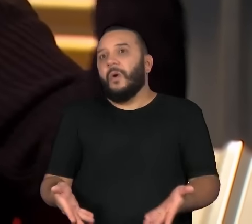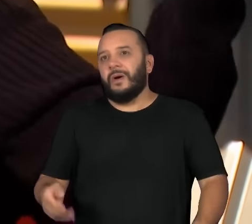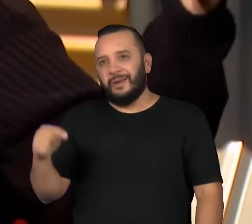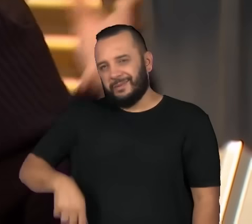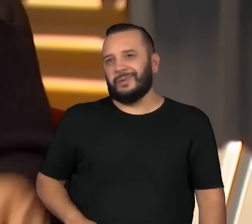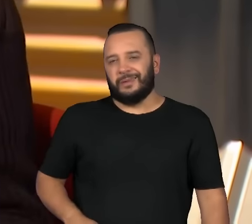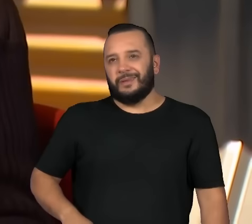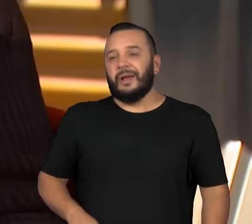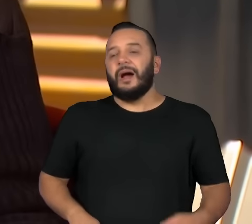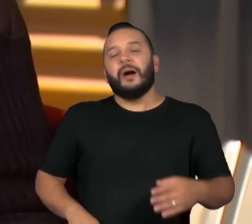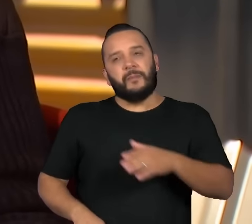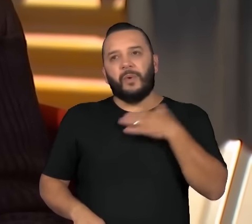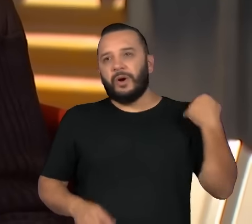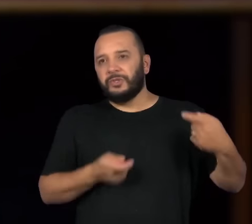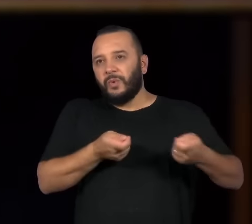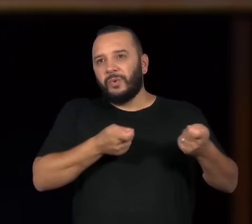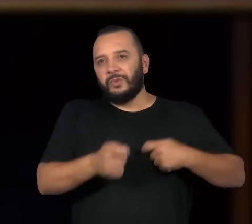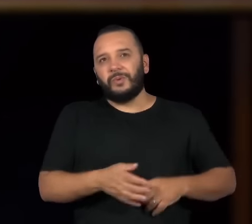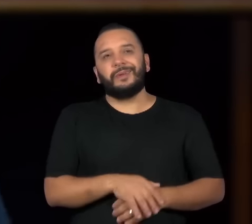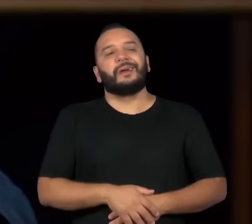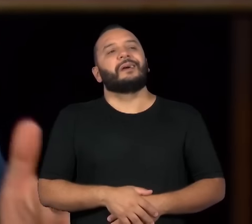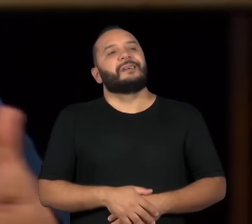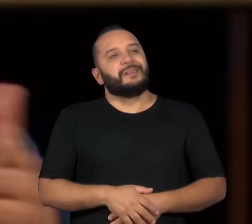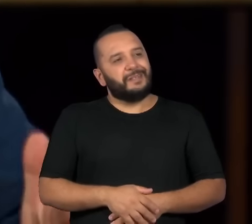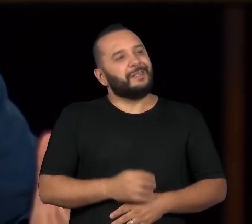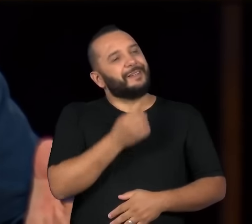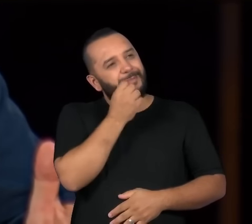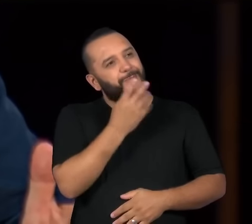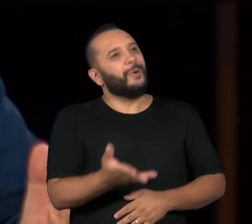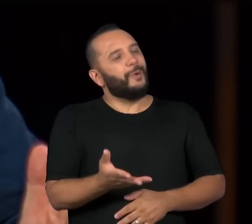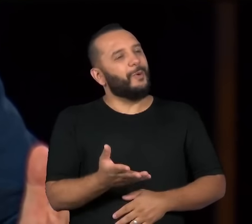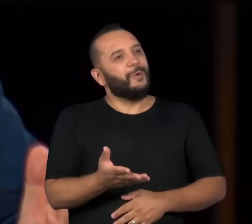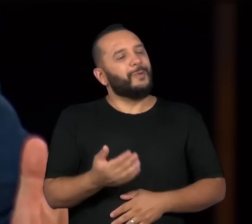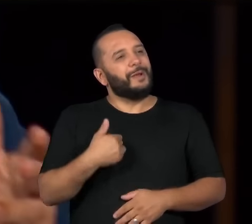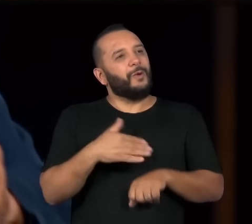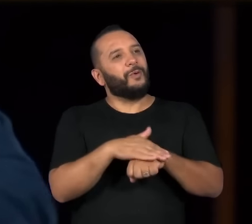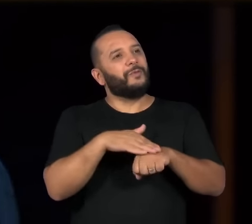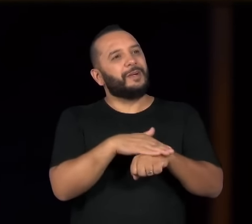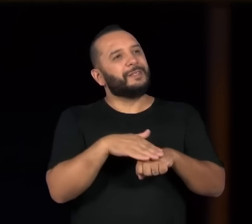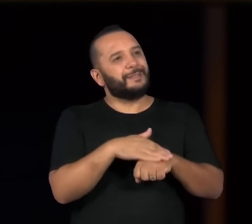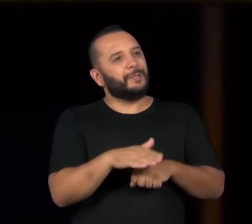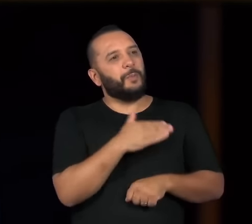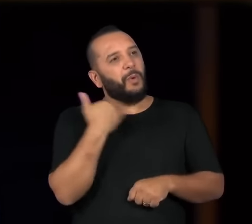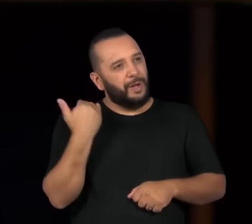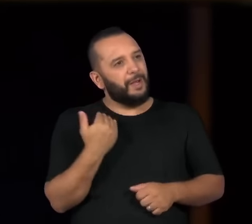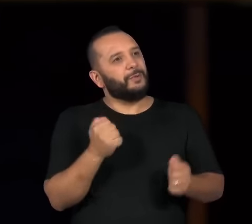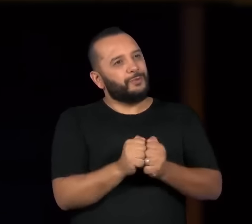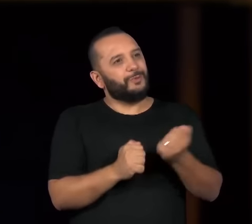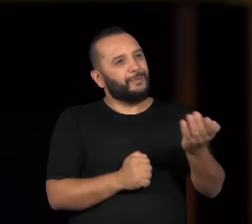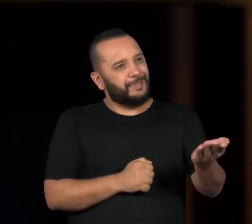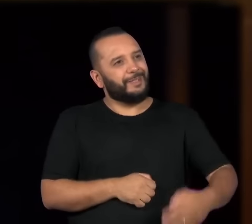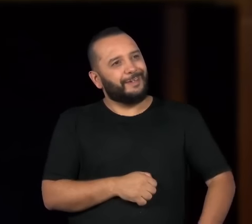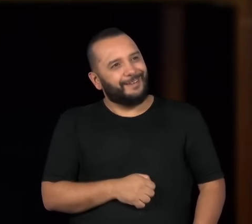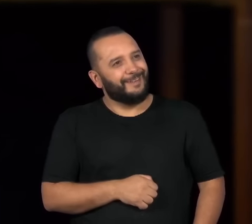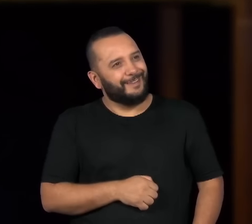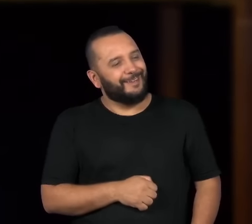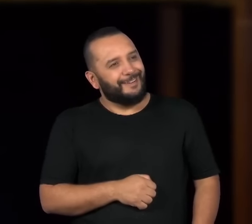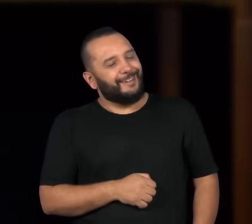nosso limite. Ai, que bom, hein? Que bom estar aqui morrendo com você. Pô, sensacional. E o que eu acho